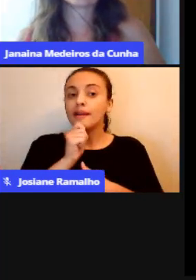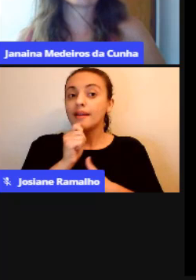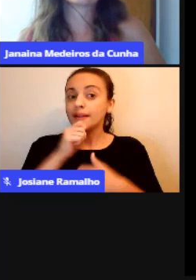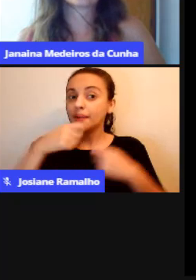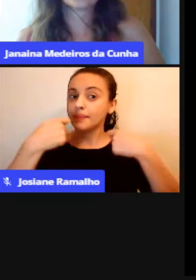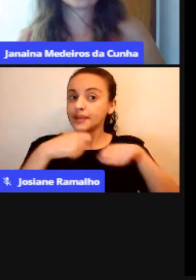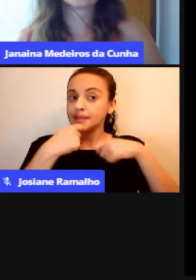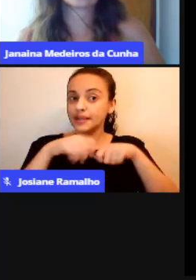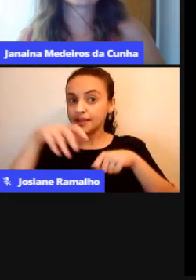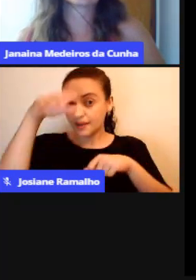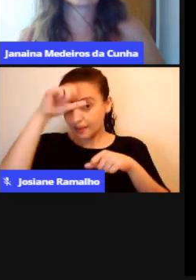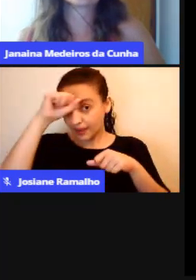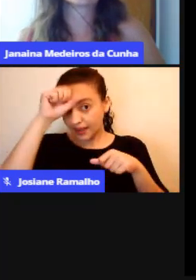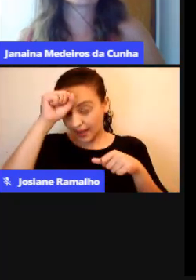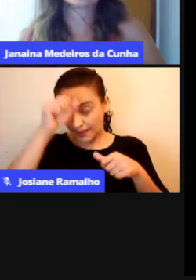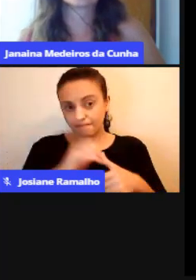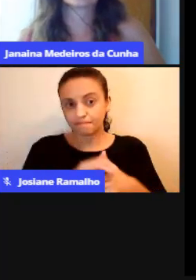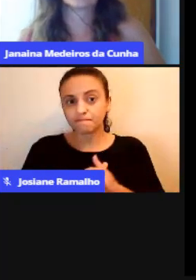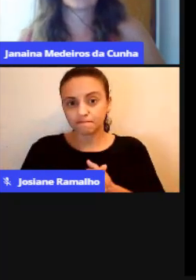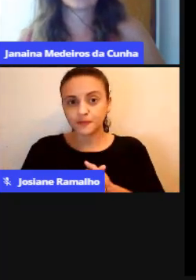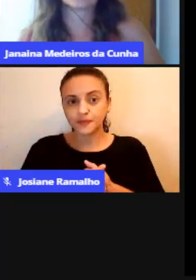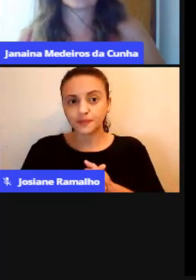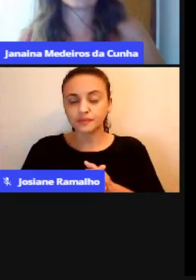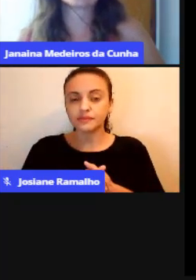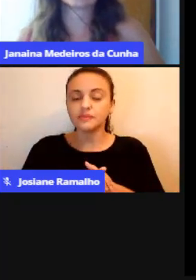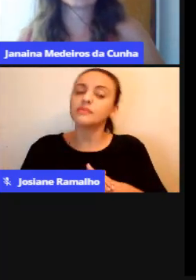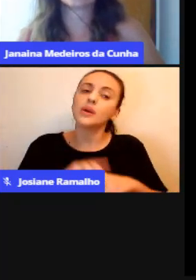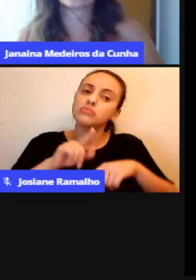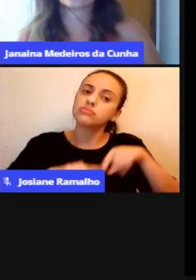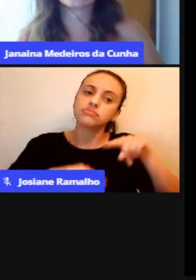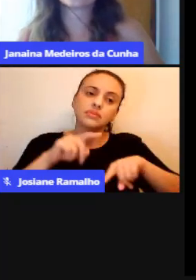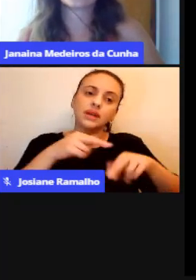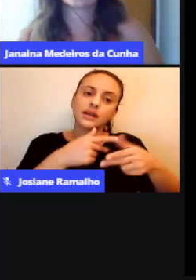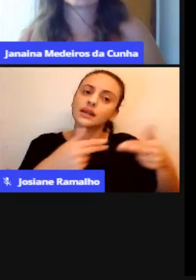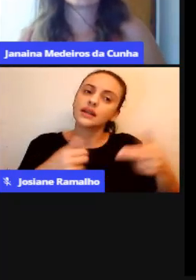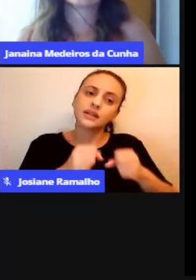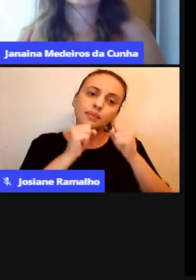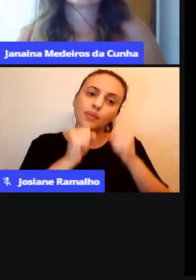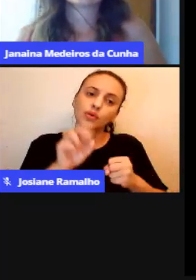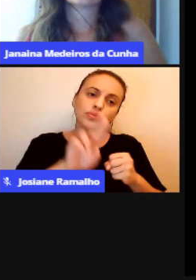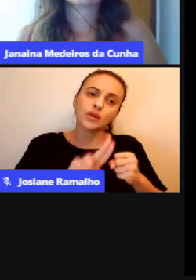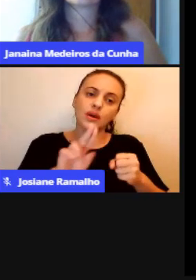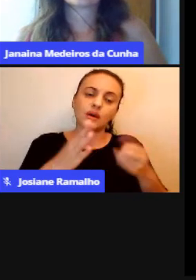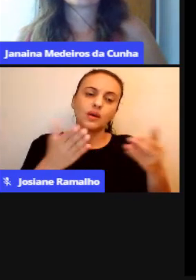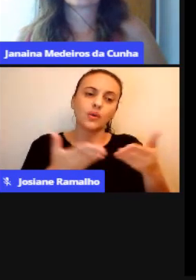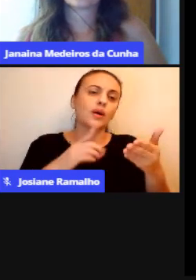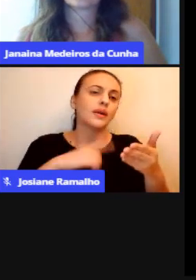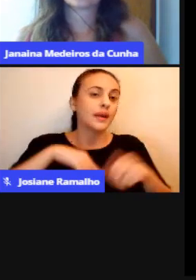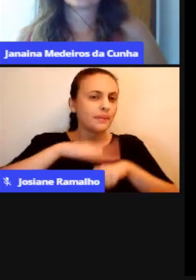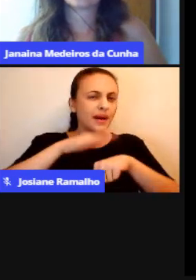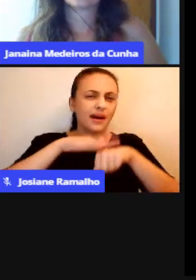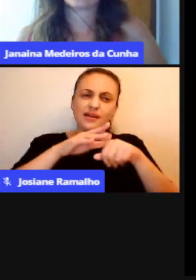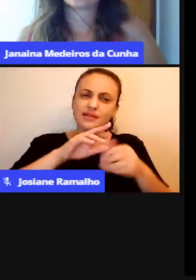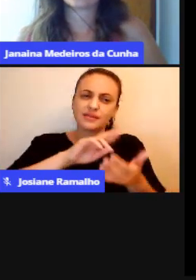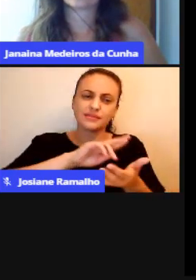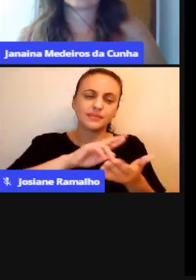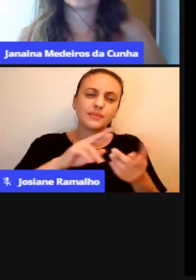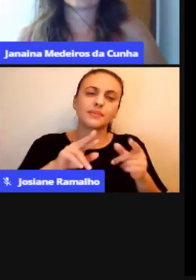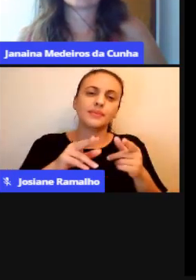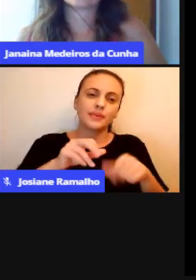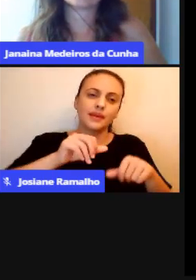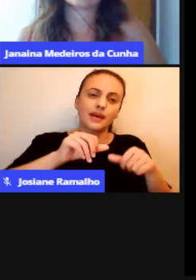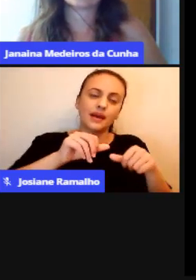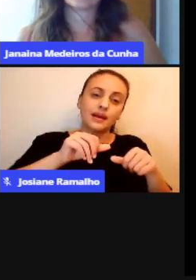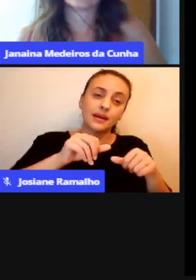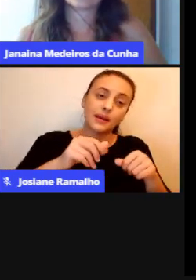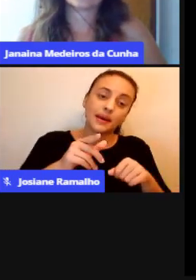formas, né, pequenos recursos que nós podemos estar utilizando agora, né? Existem outros recursos nessa avaliação formativa, como,